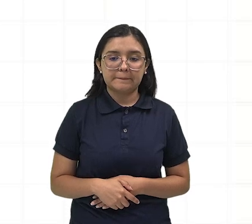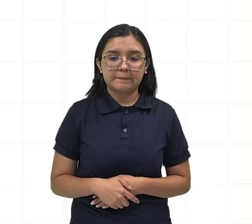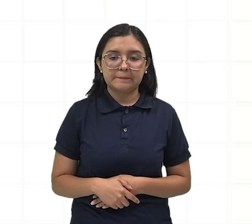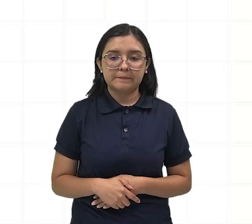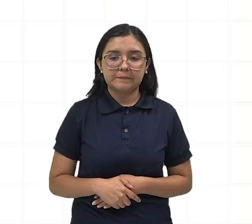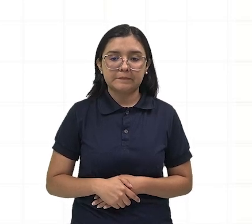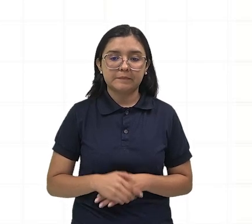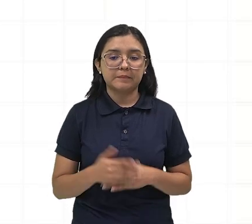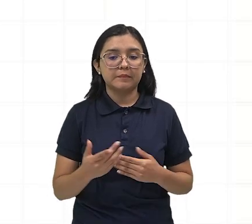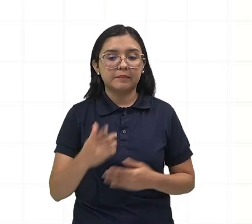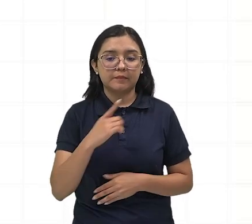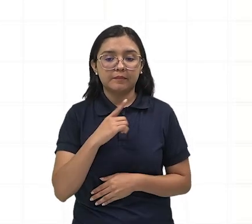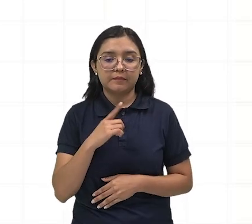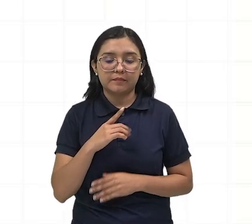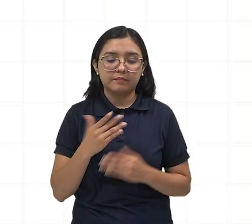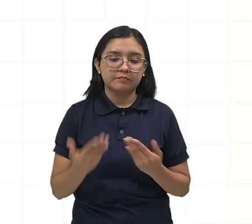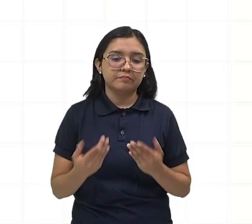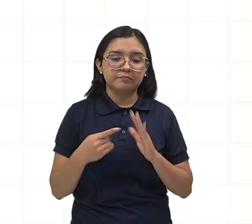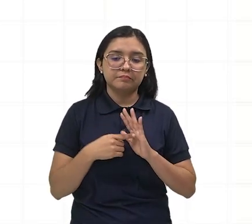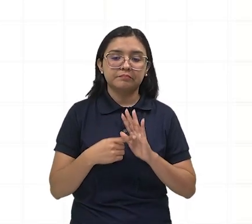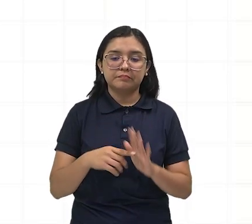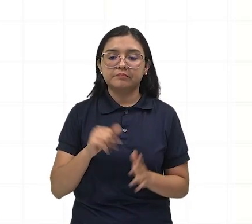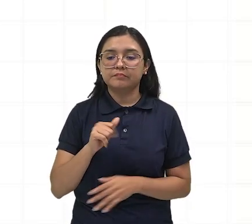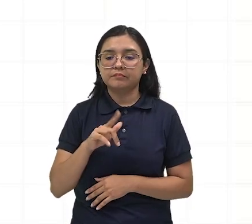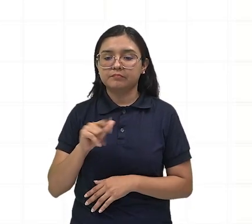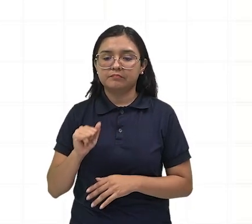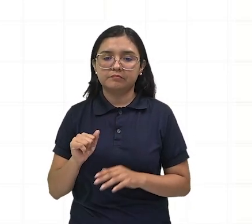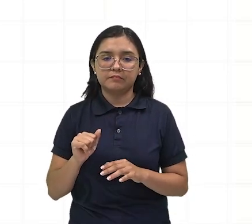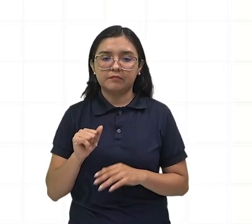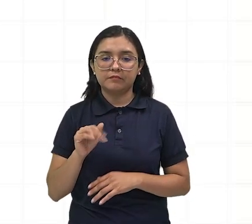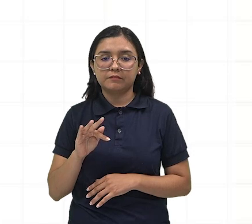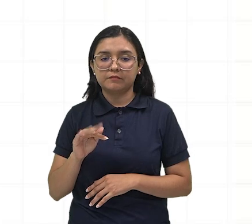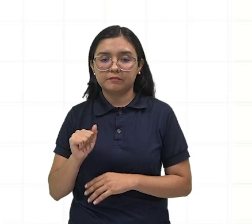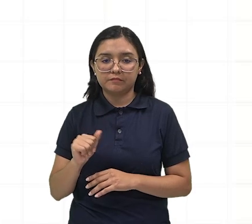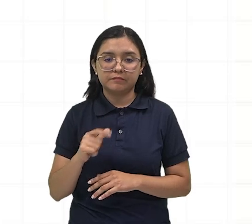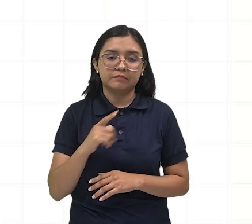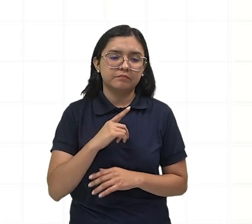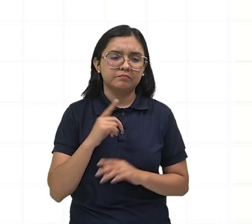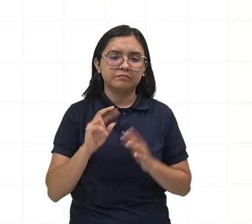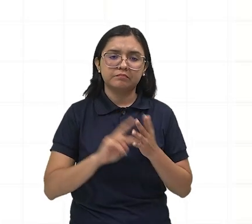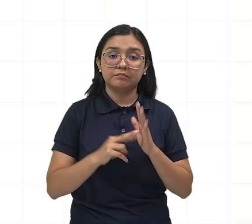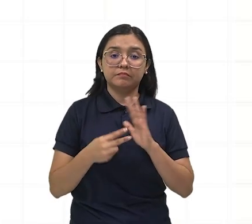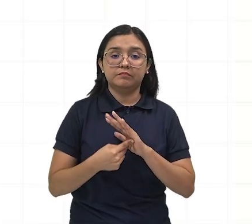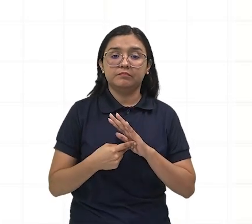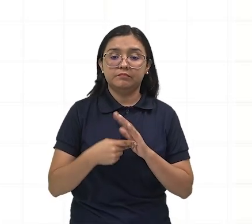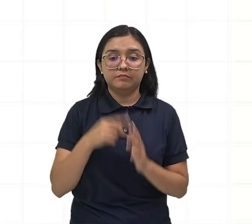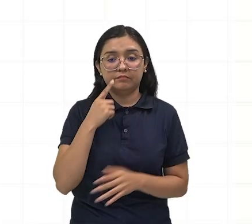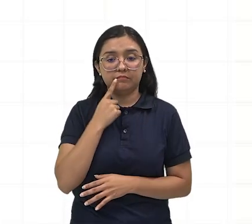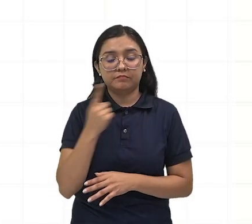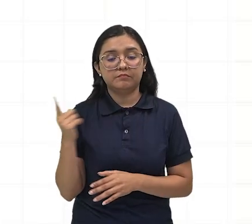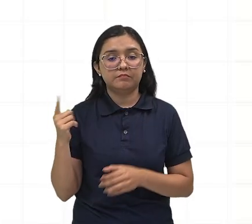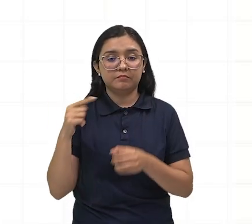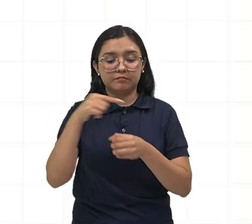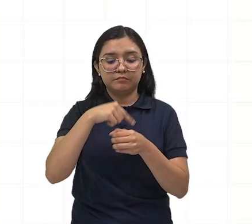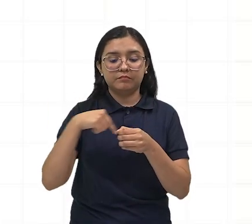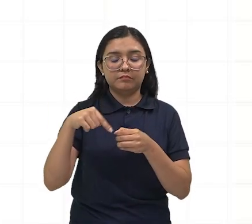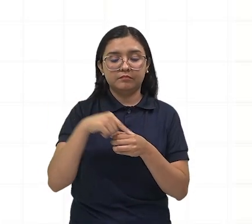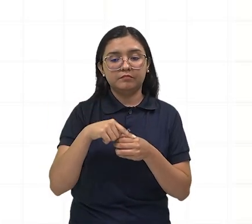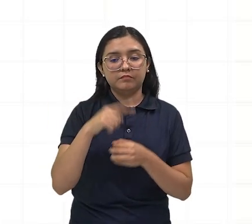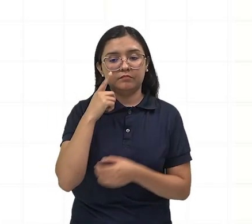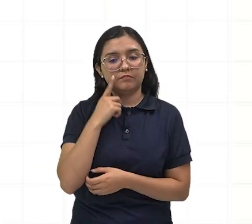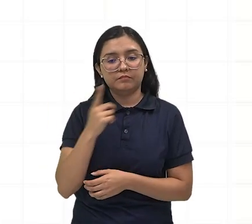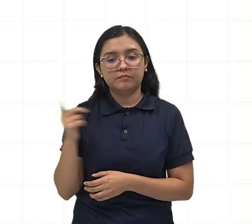por alfa. O que isso significa? Então, nós temos aqui, ó, esse círculo, né,